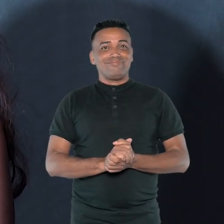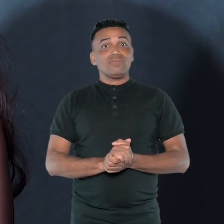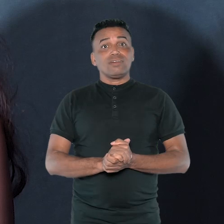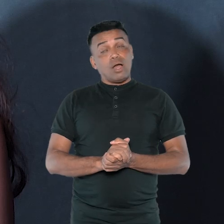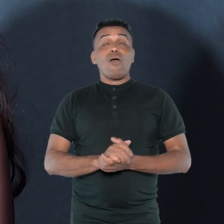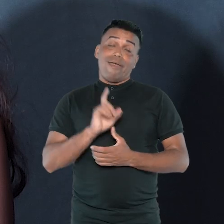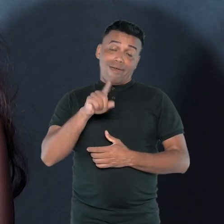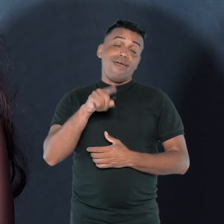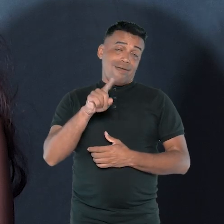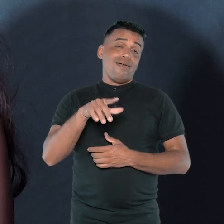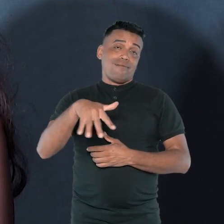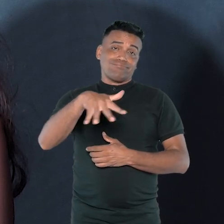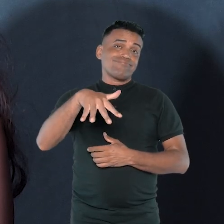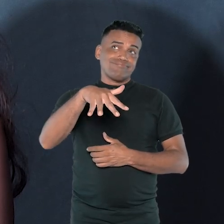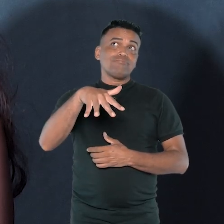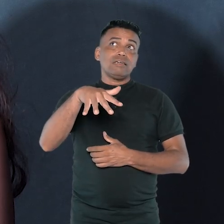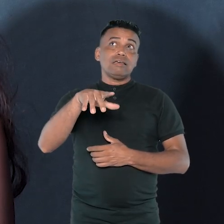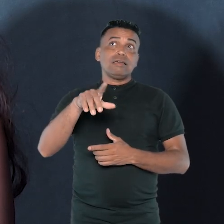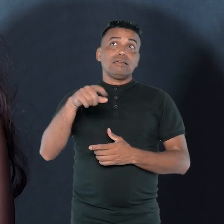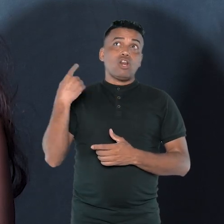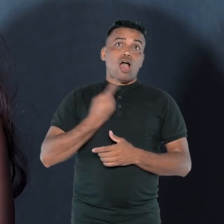Esse ponto, né, que a gente não precisa